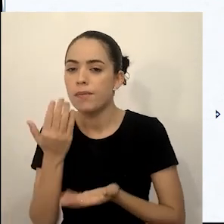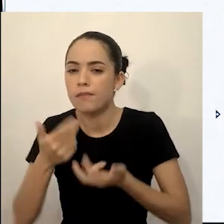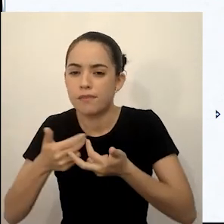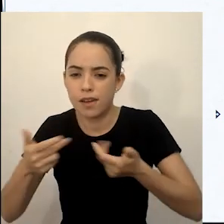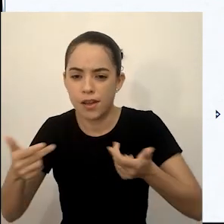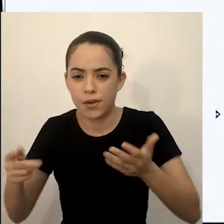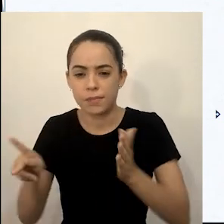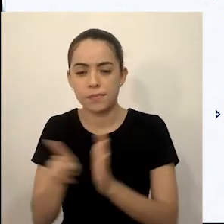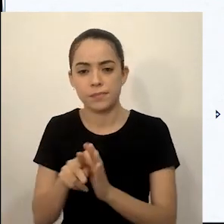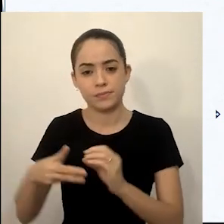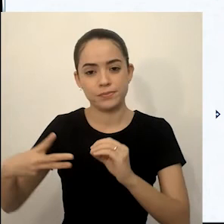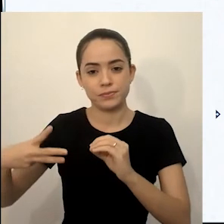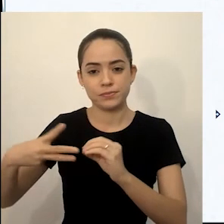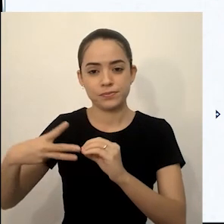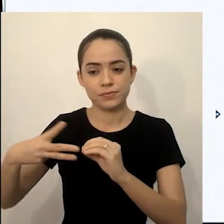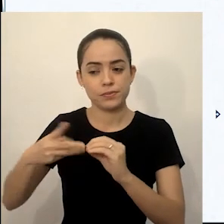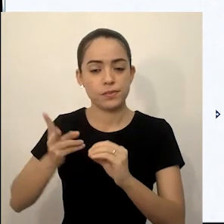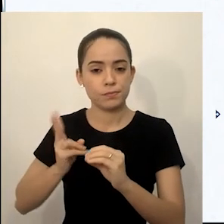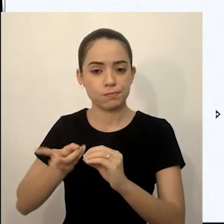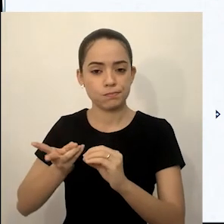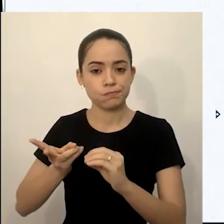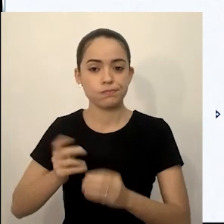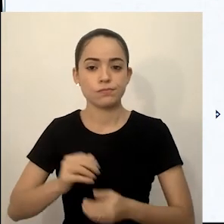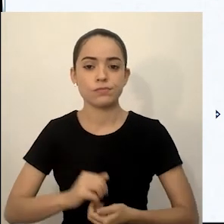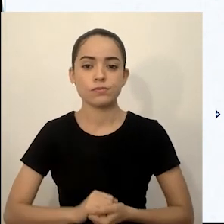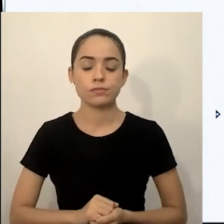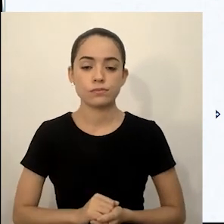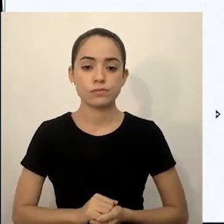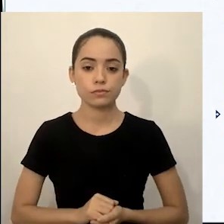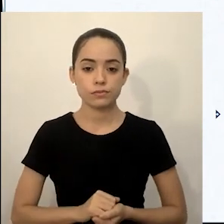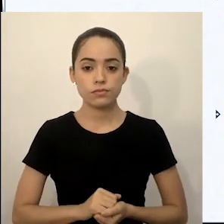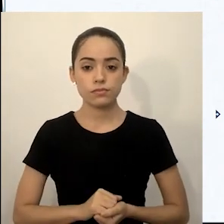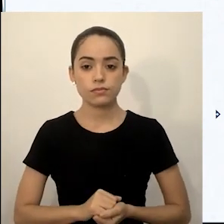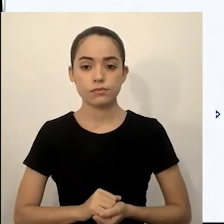destas mesmas células.